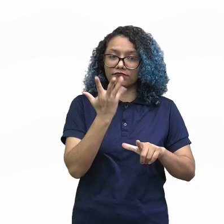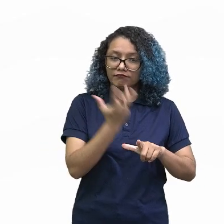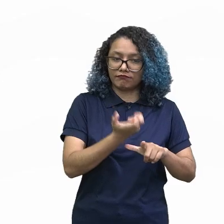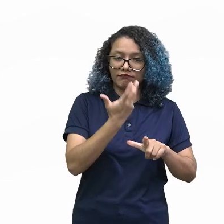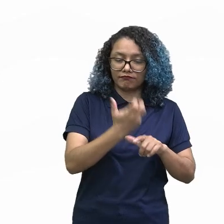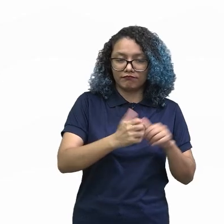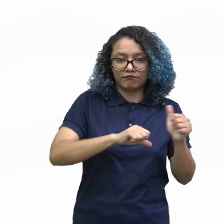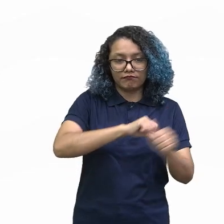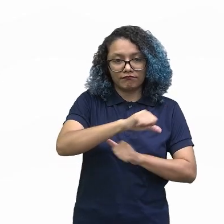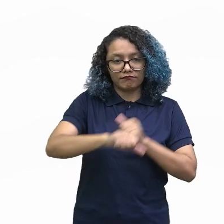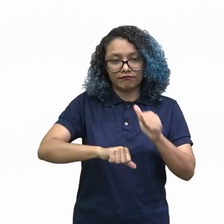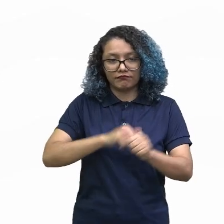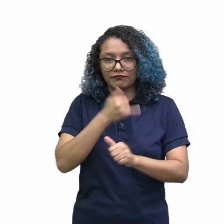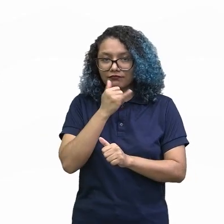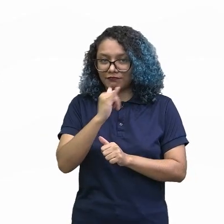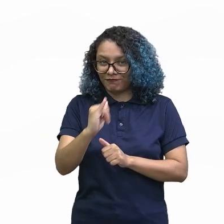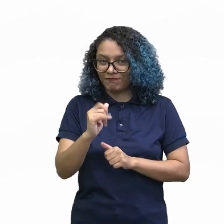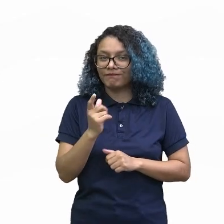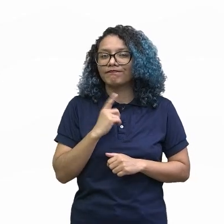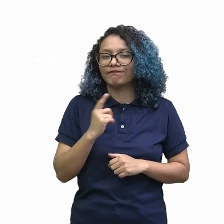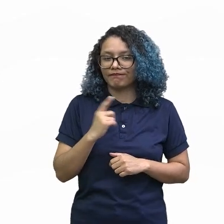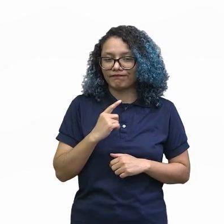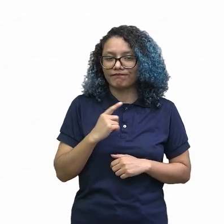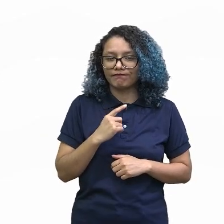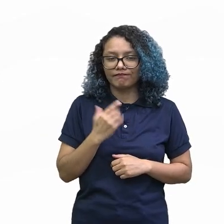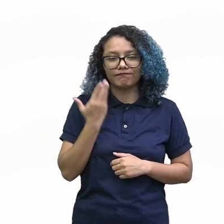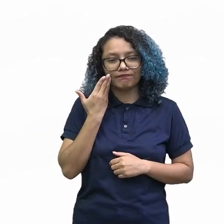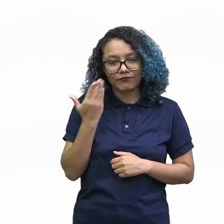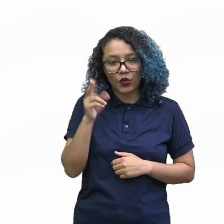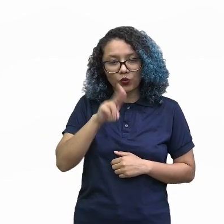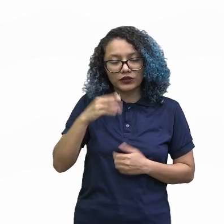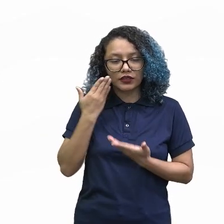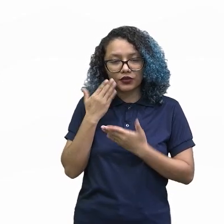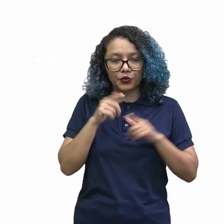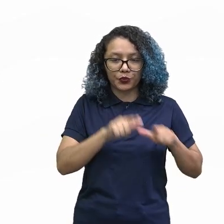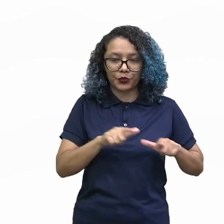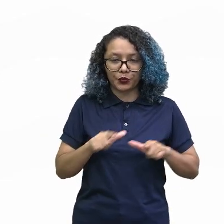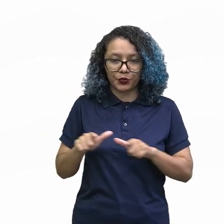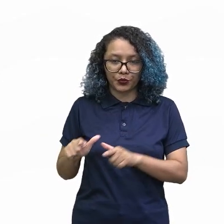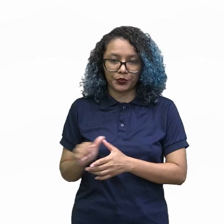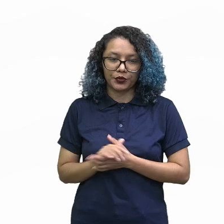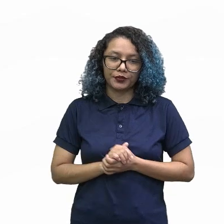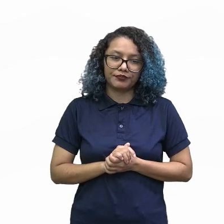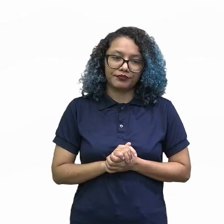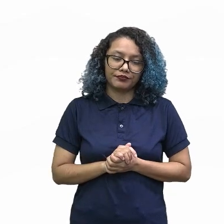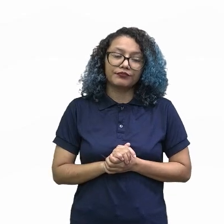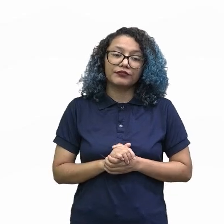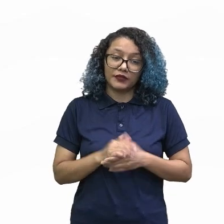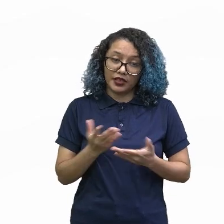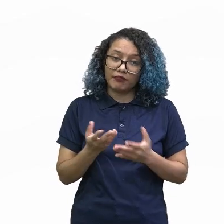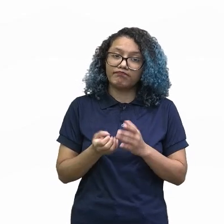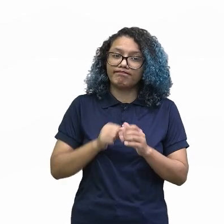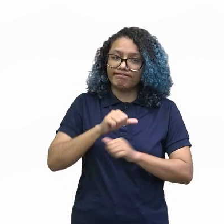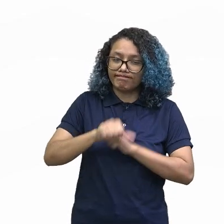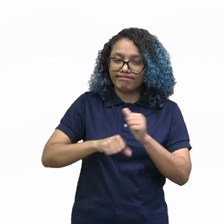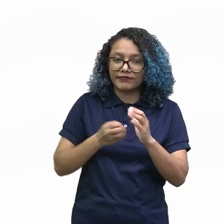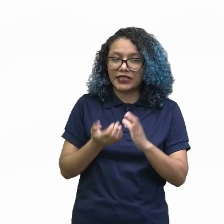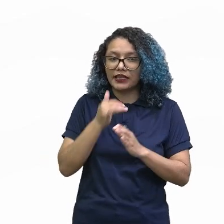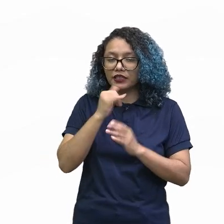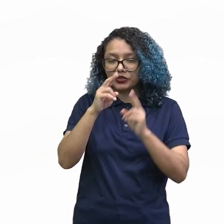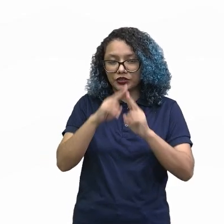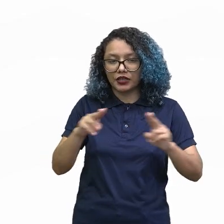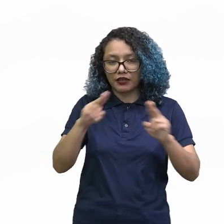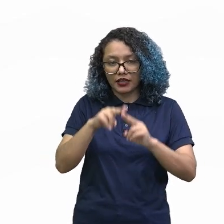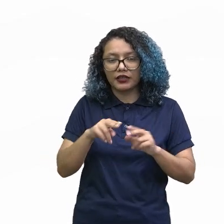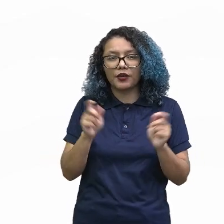a mudança dessa energia através das placas fotovoltaicas. E aí elas vão se transformar em energia elétrica que serão